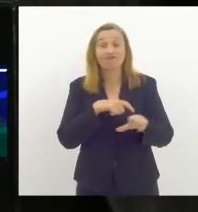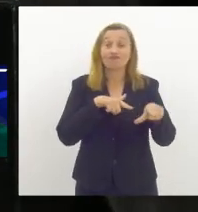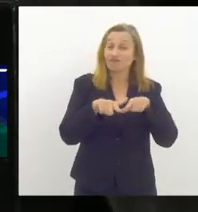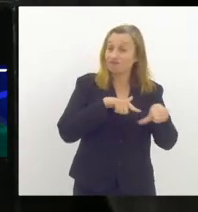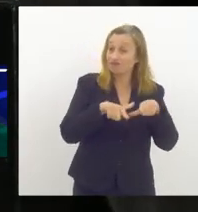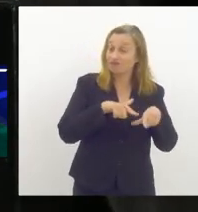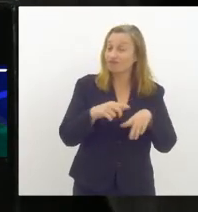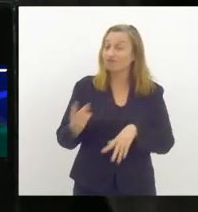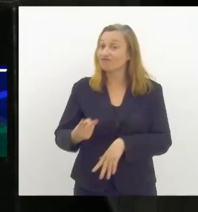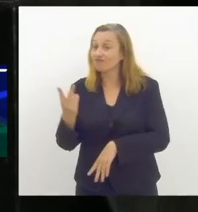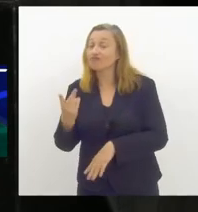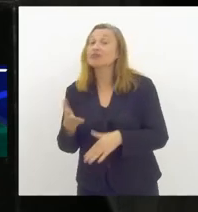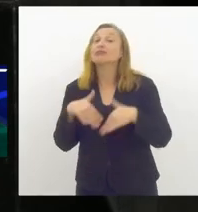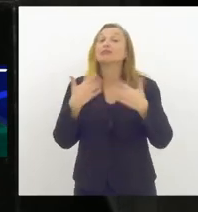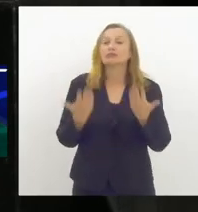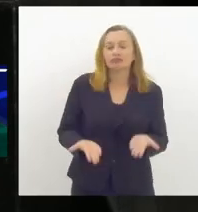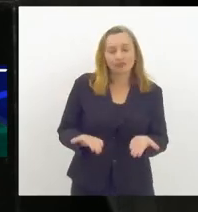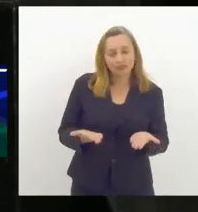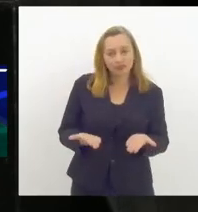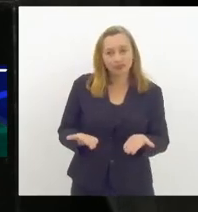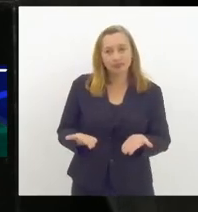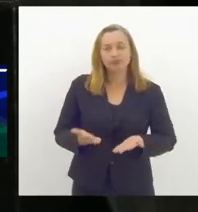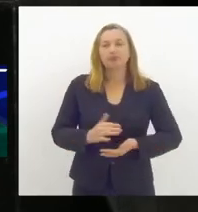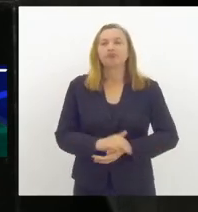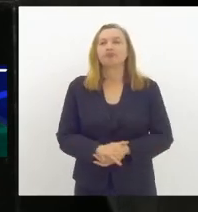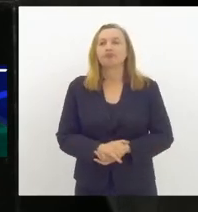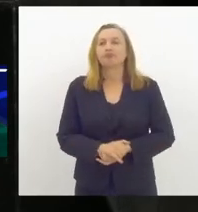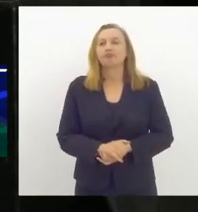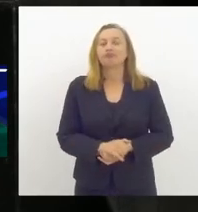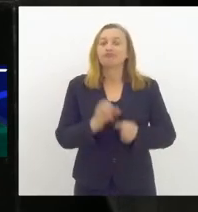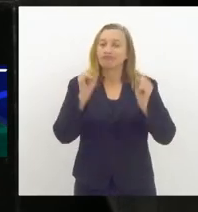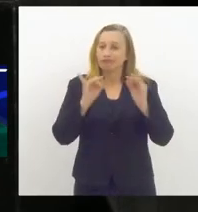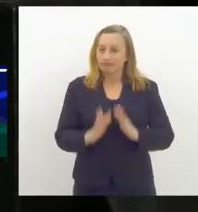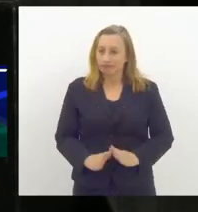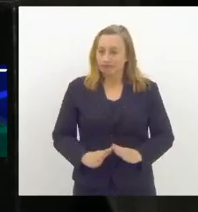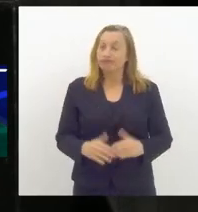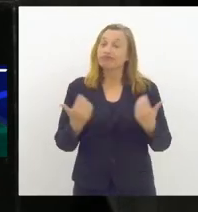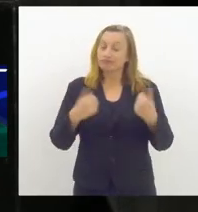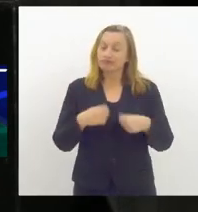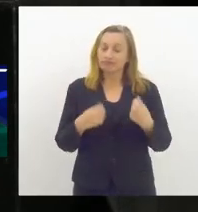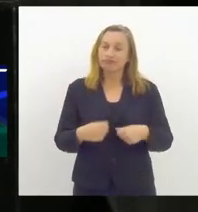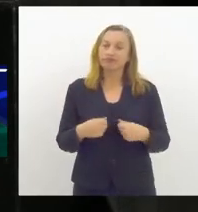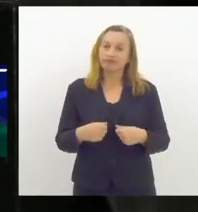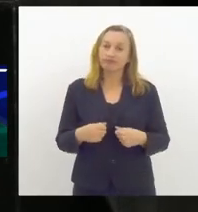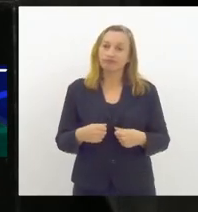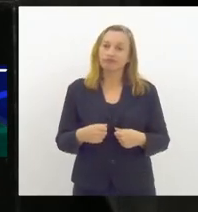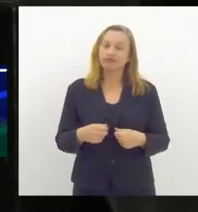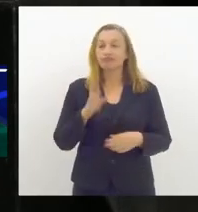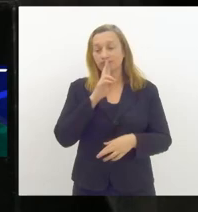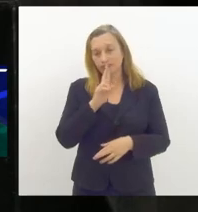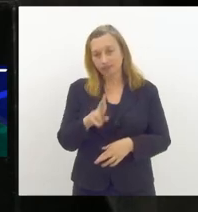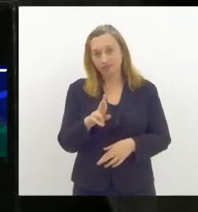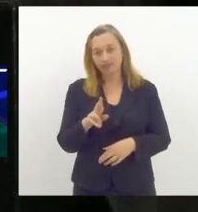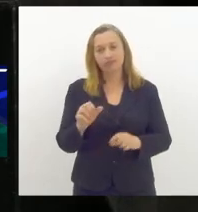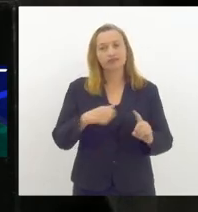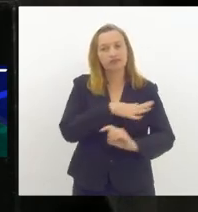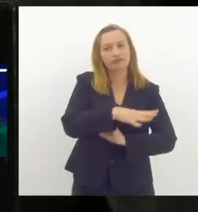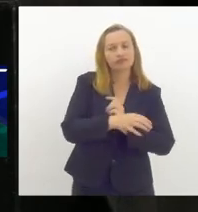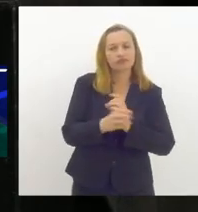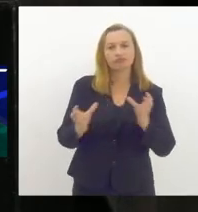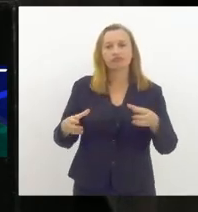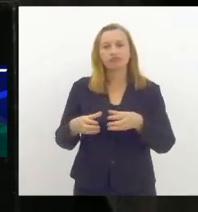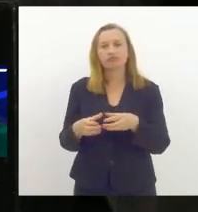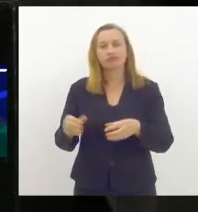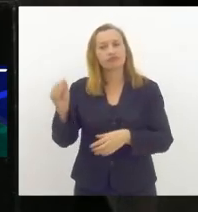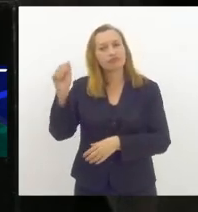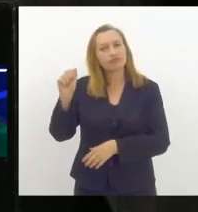quanto em valores portanto esse essa essa explicação que ele tem dia que dá a sociedade Fluminense a comunidade científica